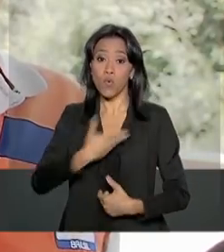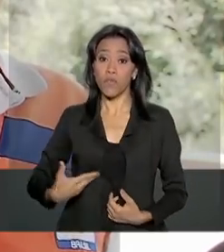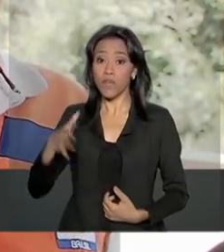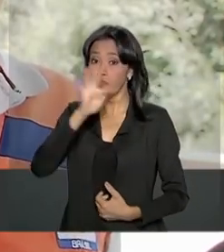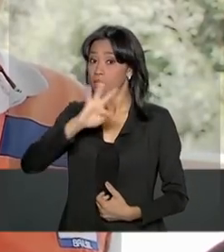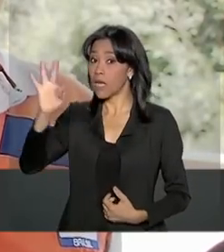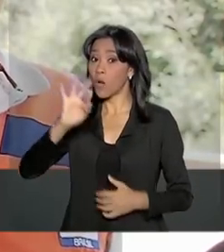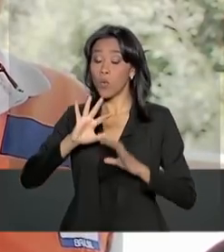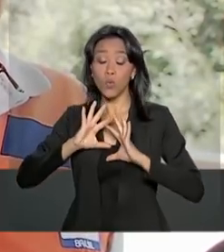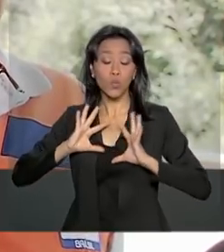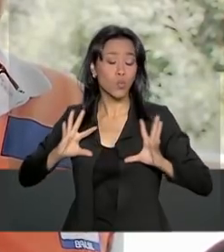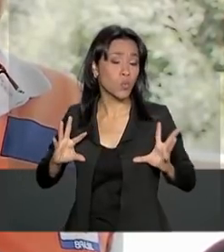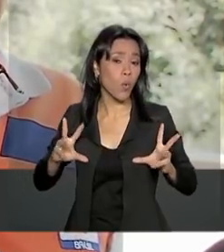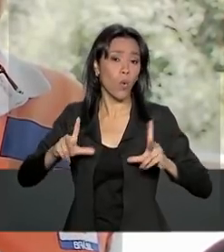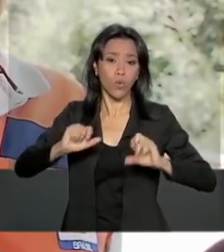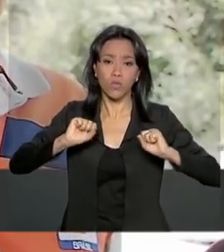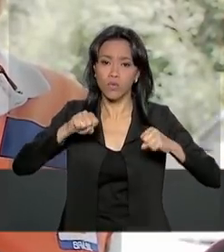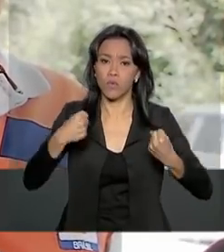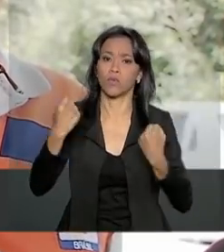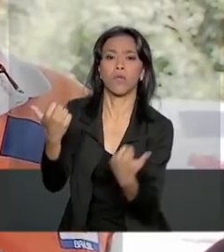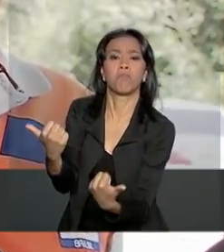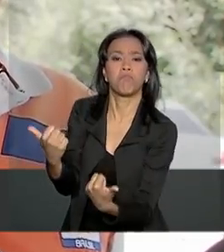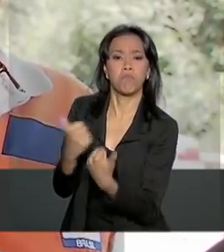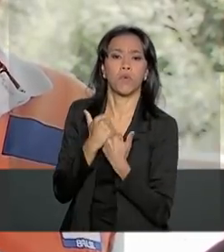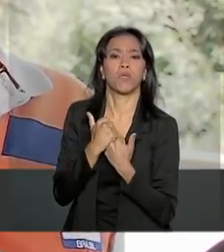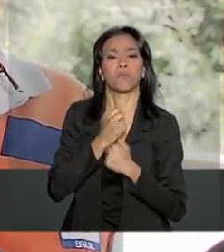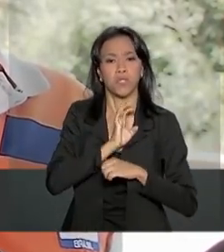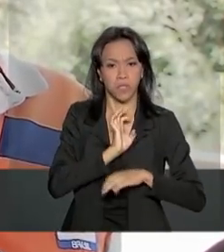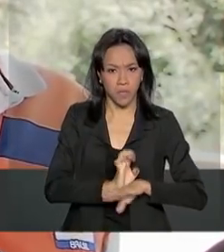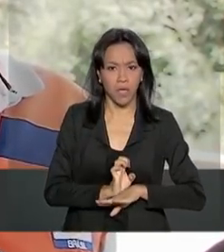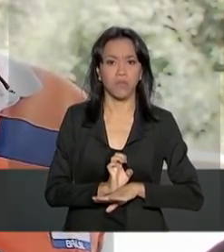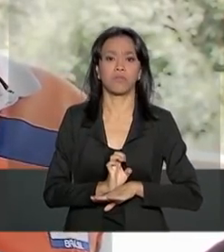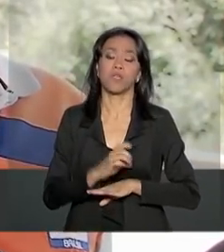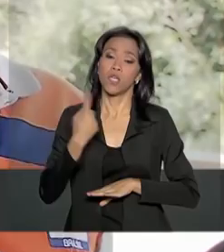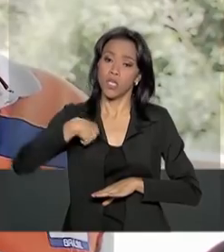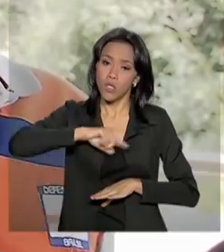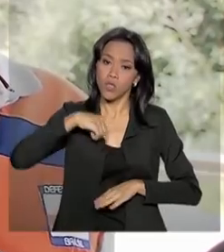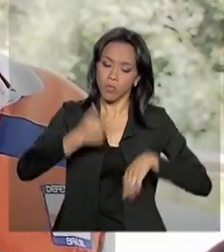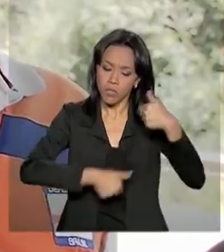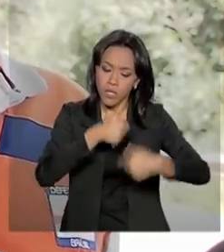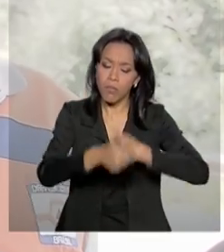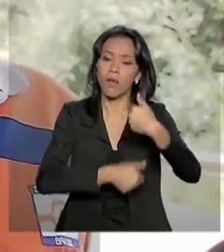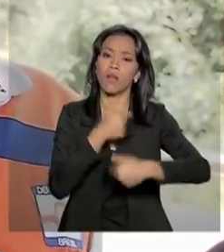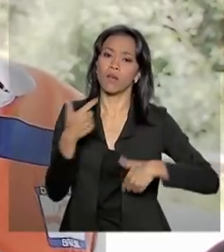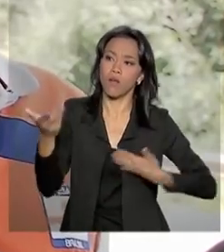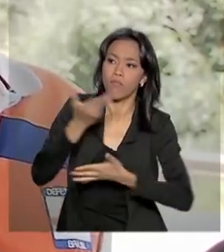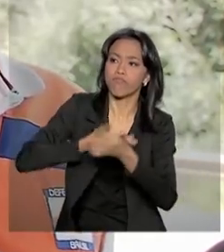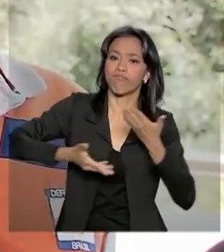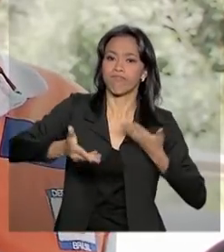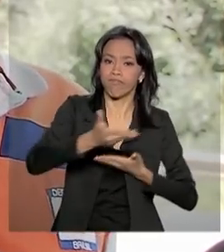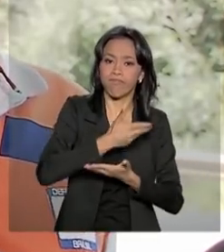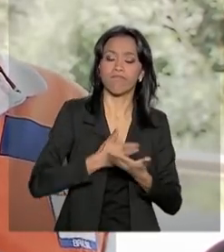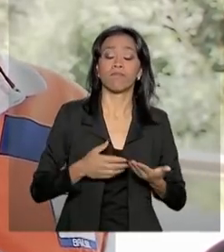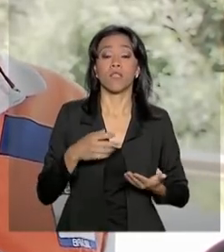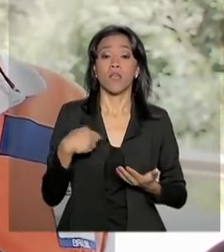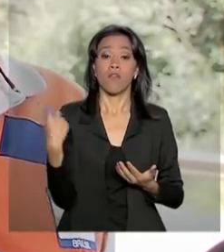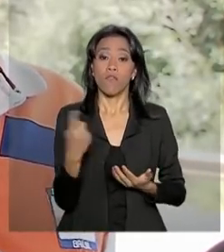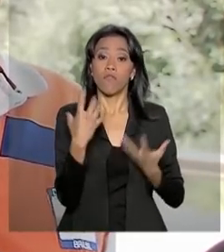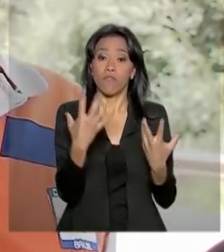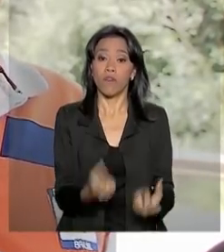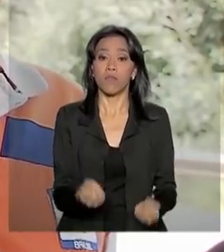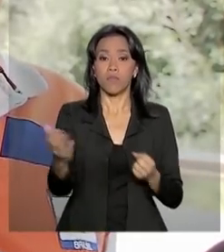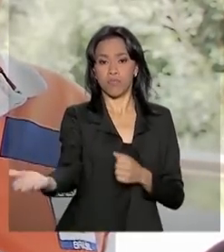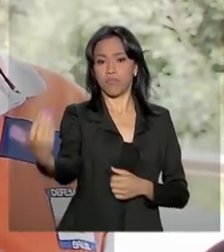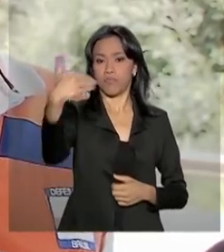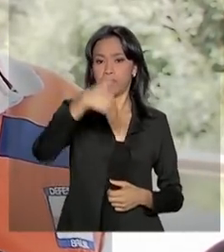apoio necessário e aqui nós já estamos trabalhando de forma integrada com todas essas instituições. Estaremos recebendo uma equipe